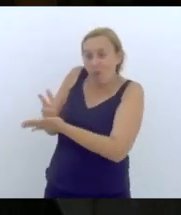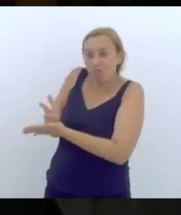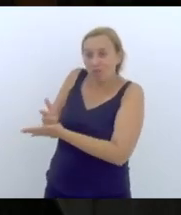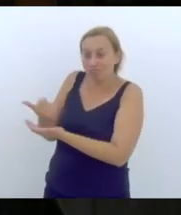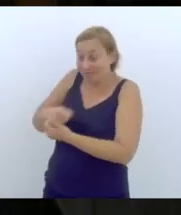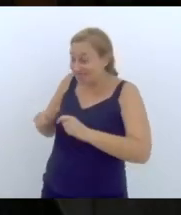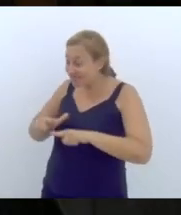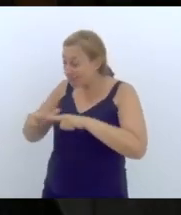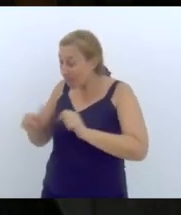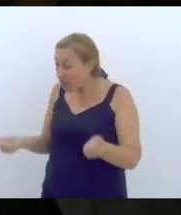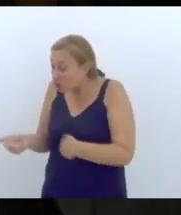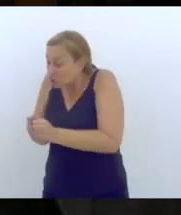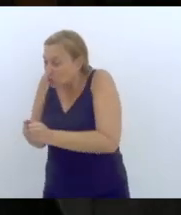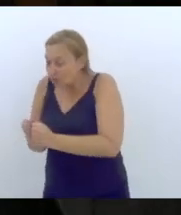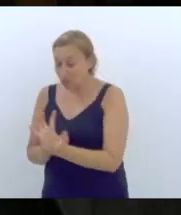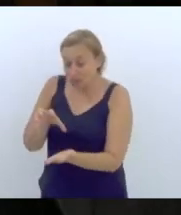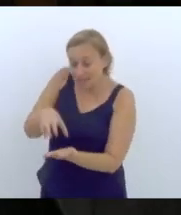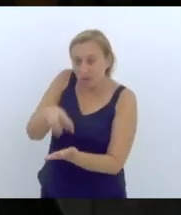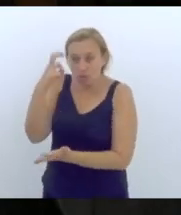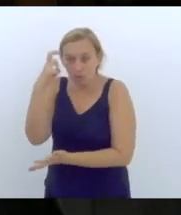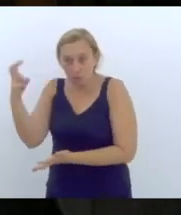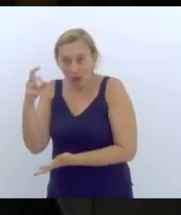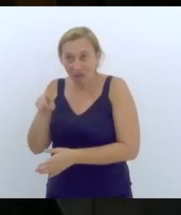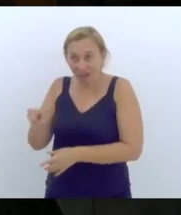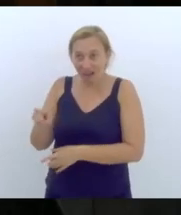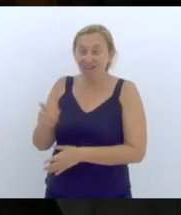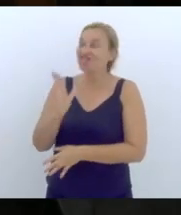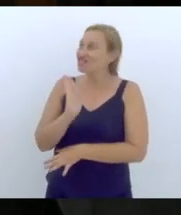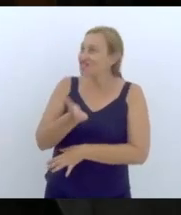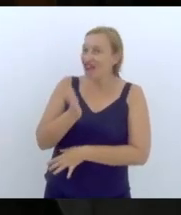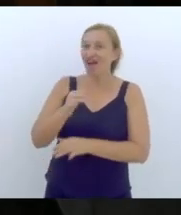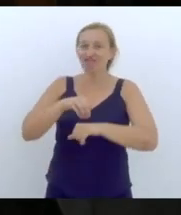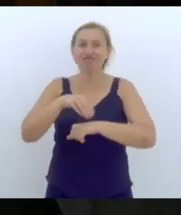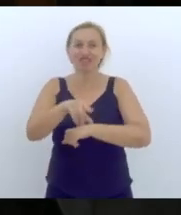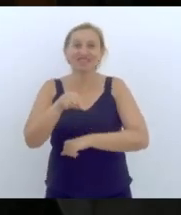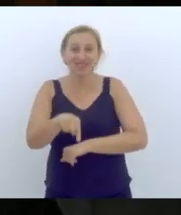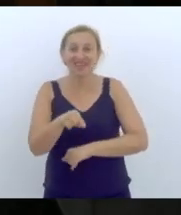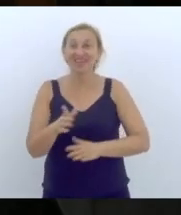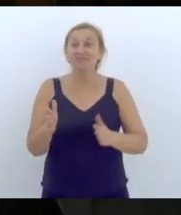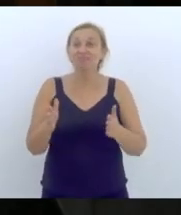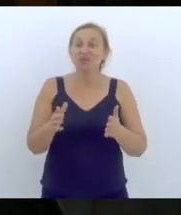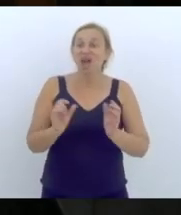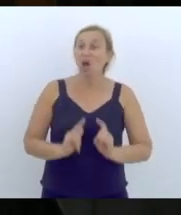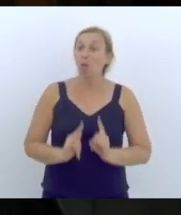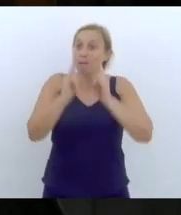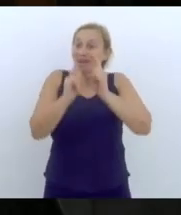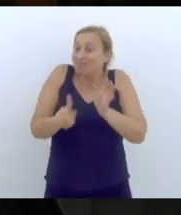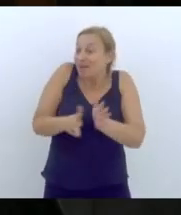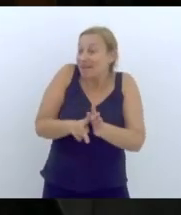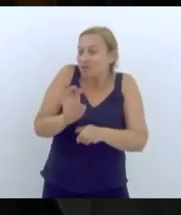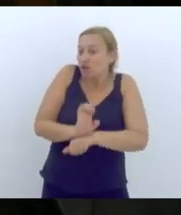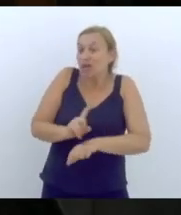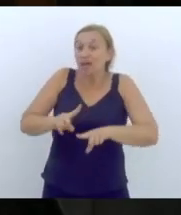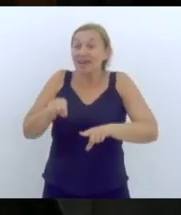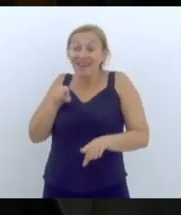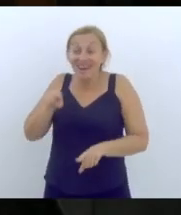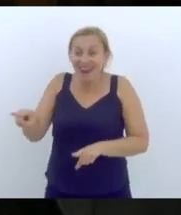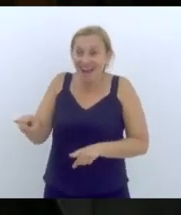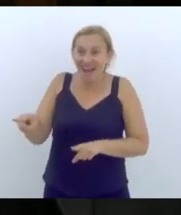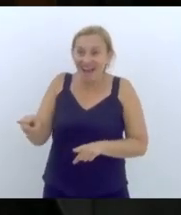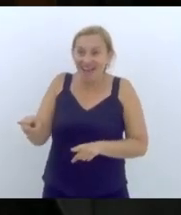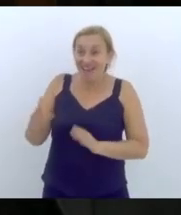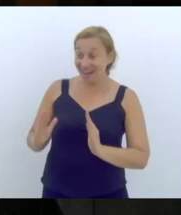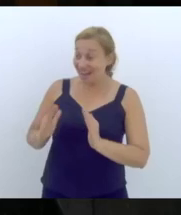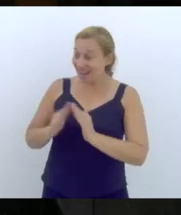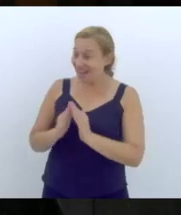para virar ali um centro cultural. Já fiz até a indicação aqui. É um prédio do Estado. E lá era a